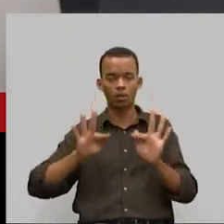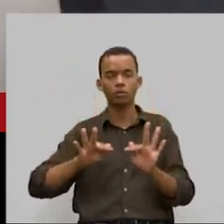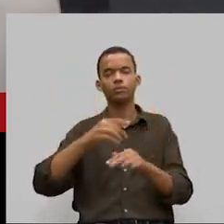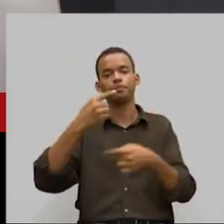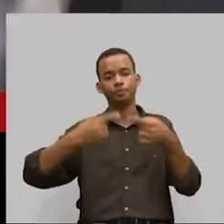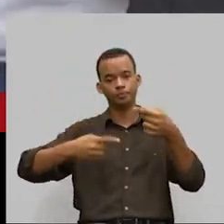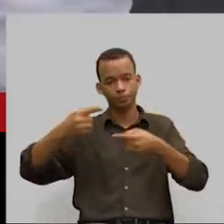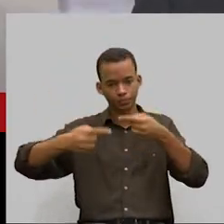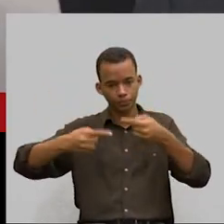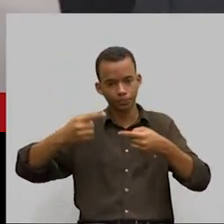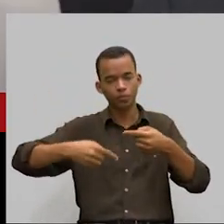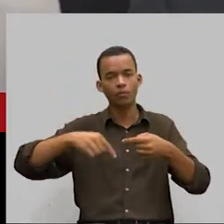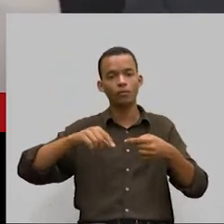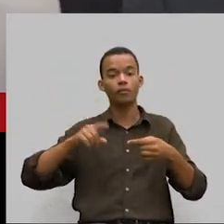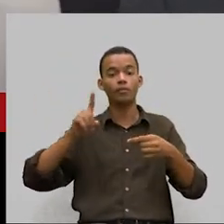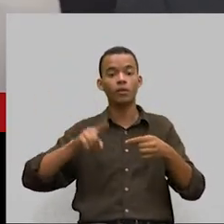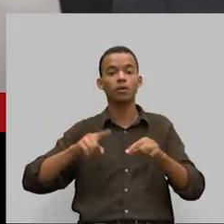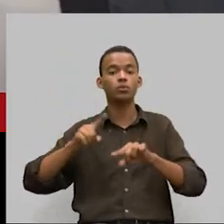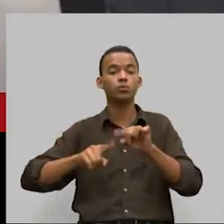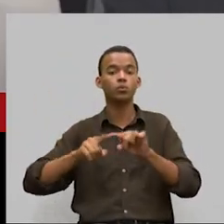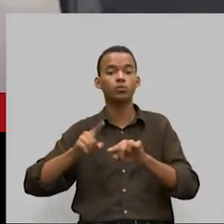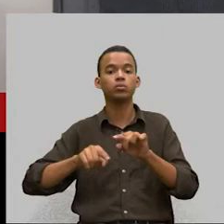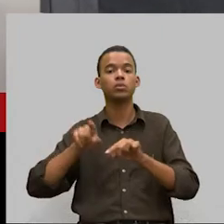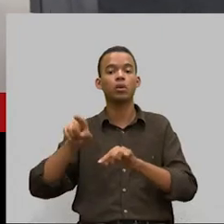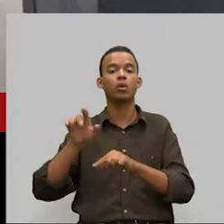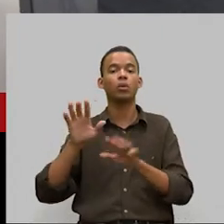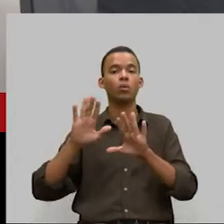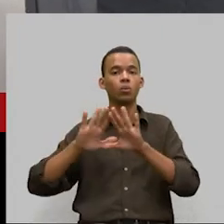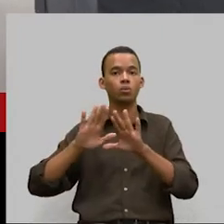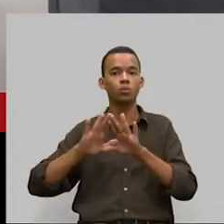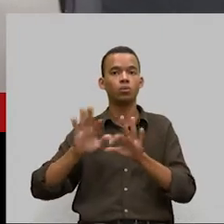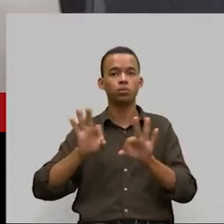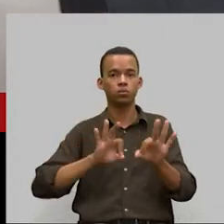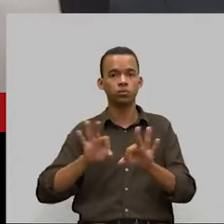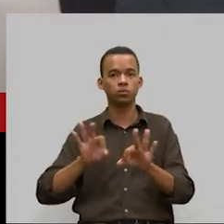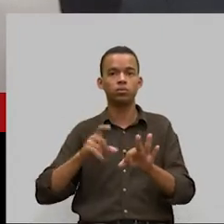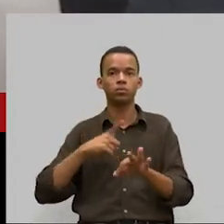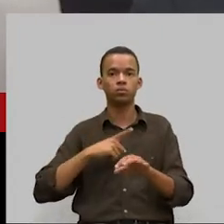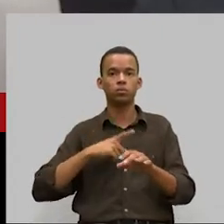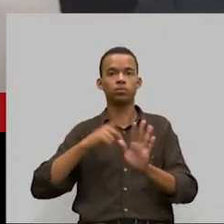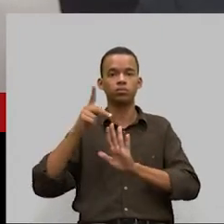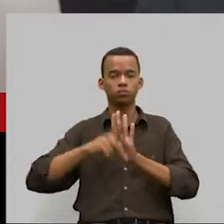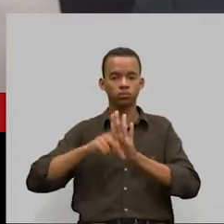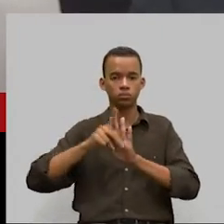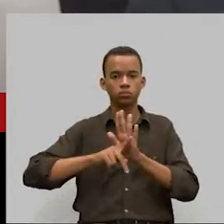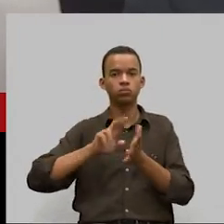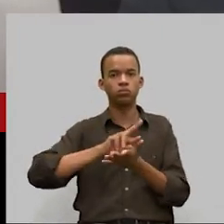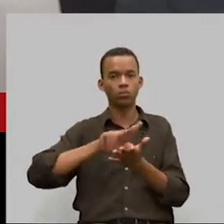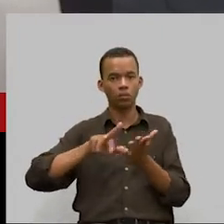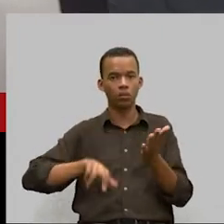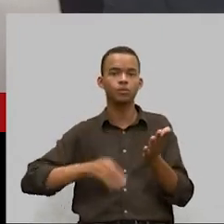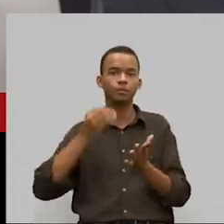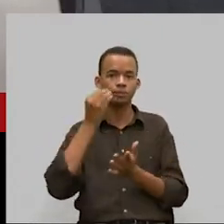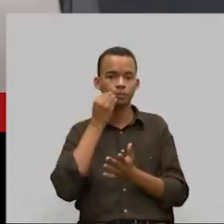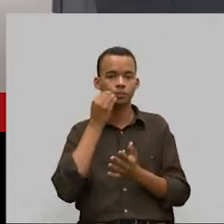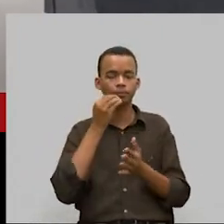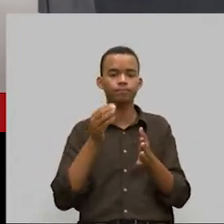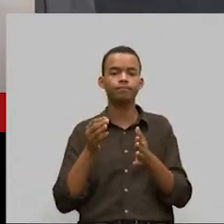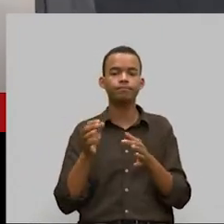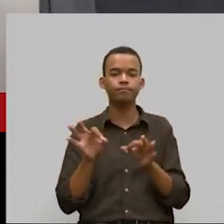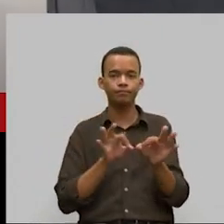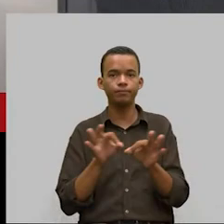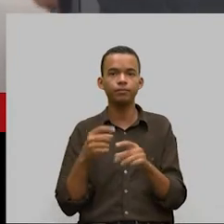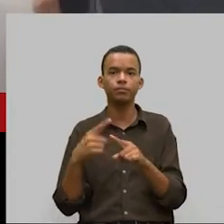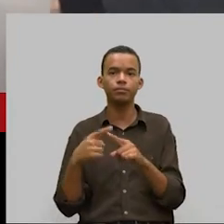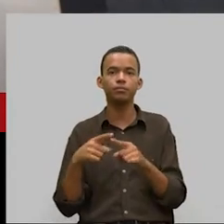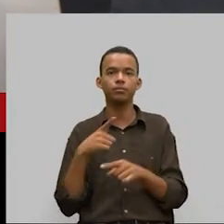público ele instrumentaliza a Assembleia Legislativa para muitas ações muitas ações Você tem uma situação que ela